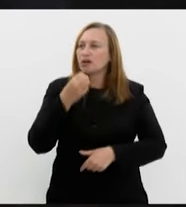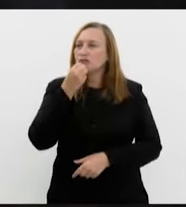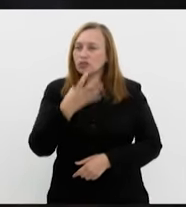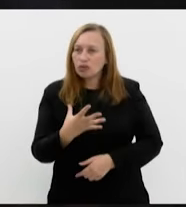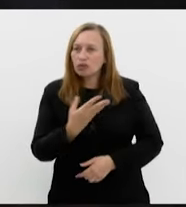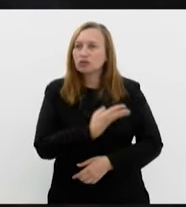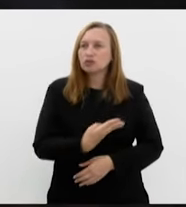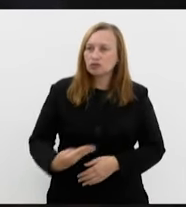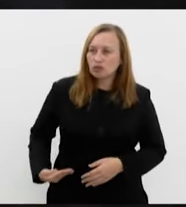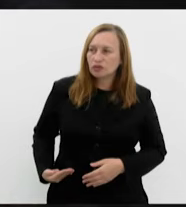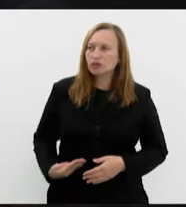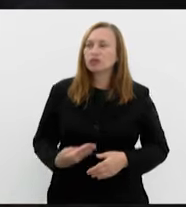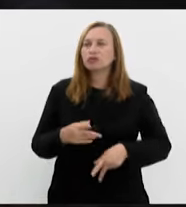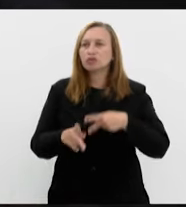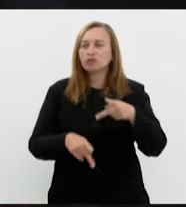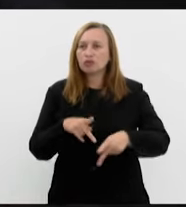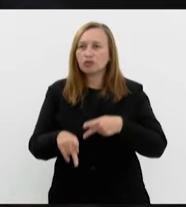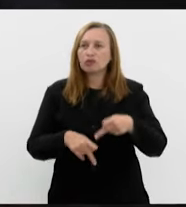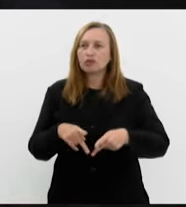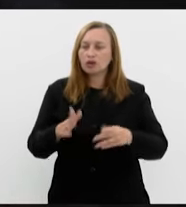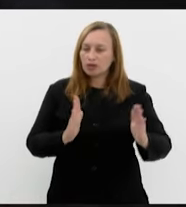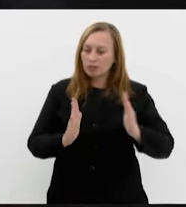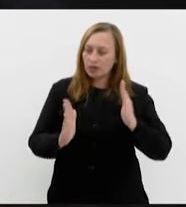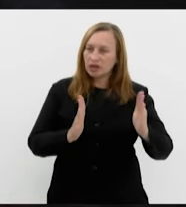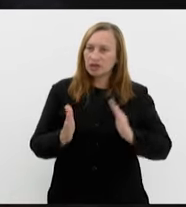da população. Prazo